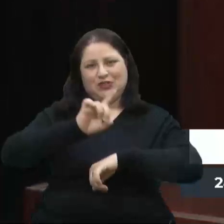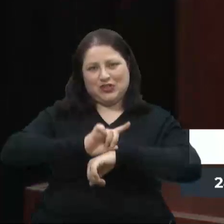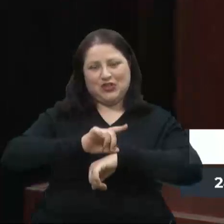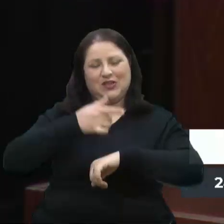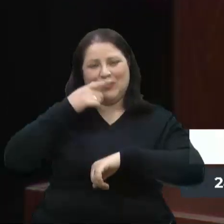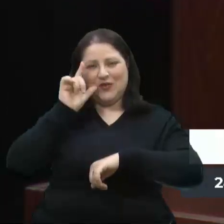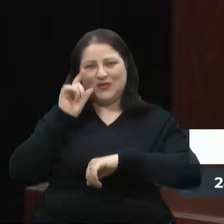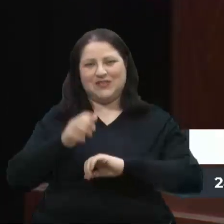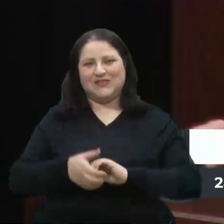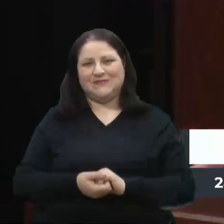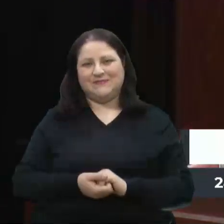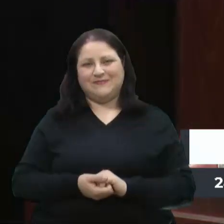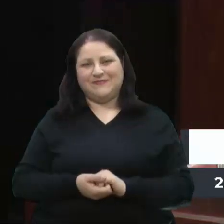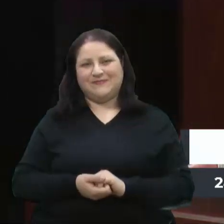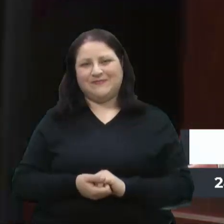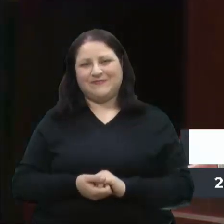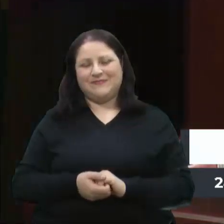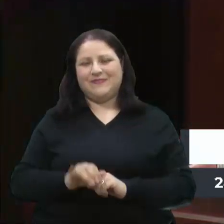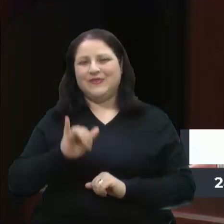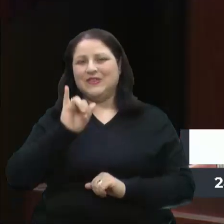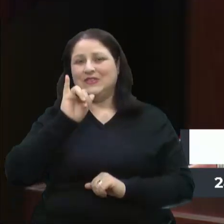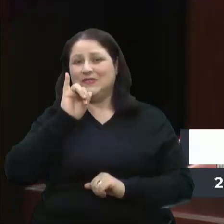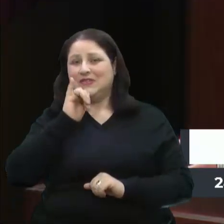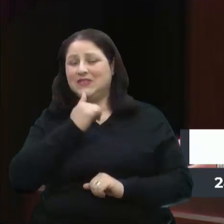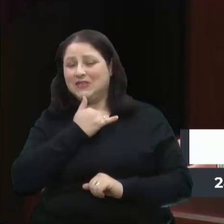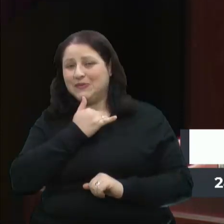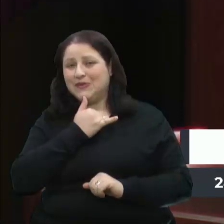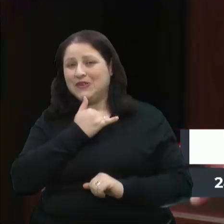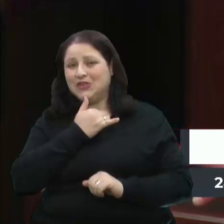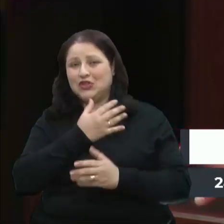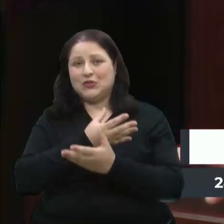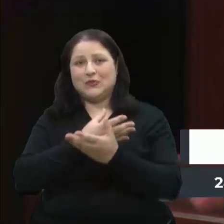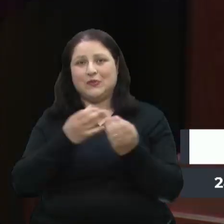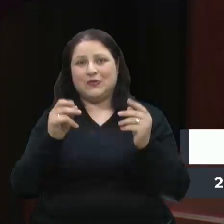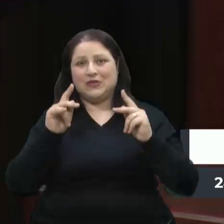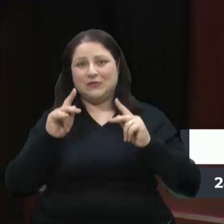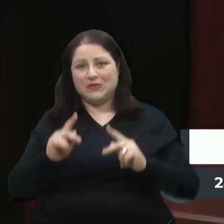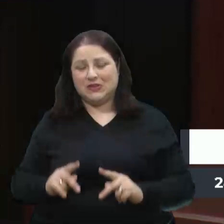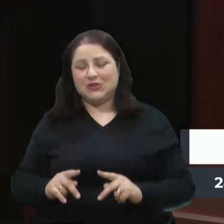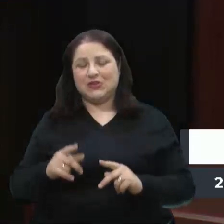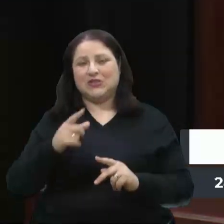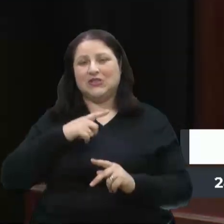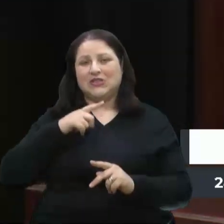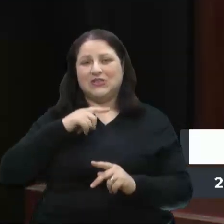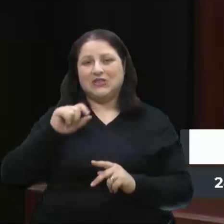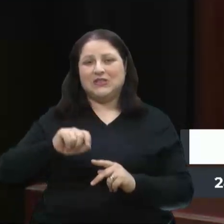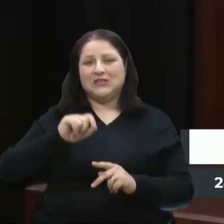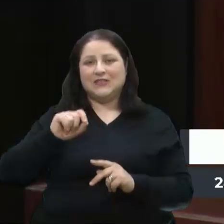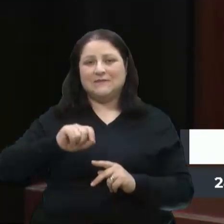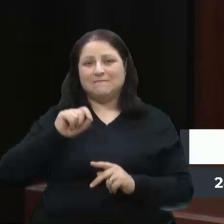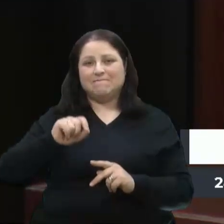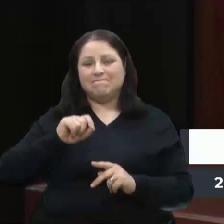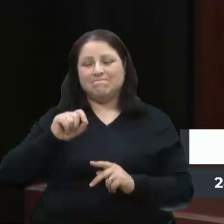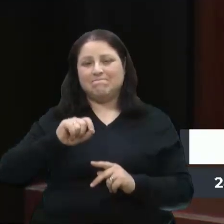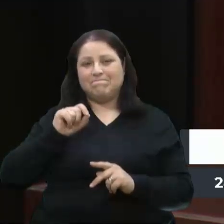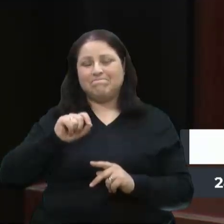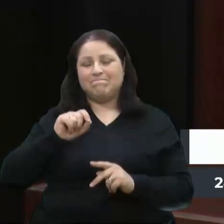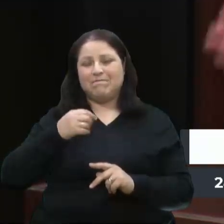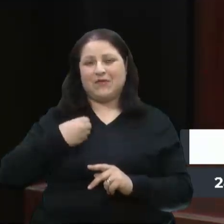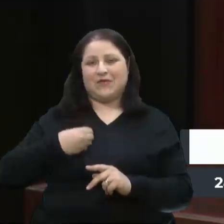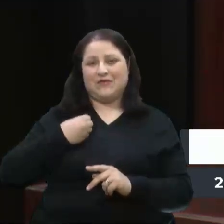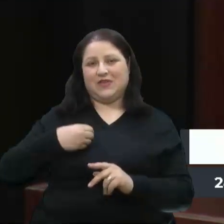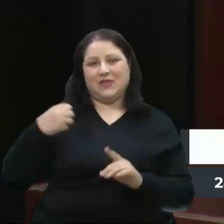de ontem, né? Infelizmente, muitas pessoas tiveram a sua